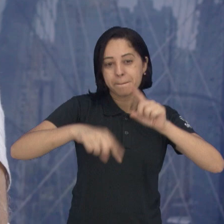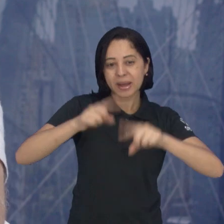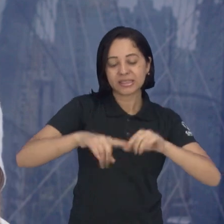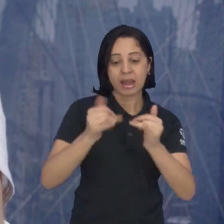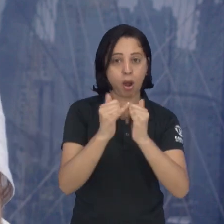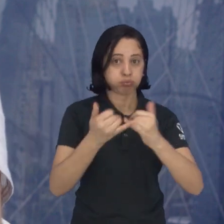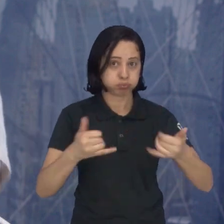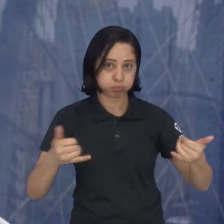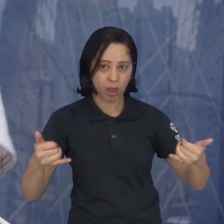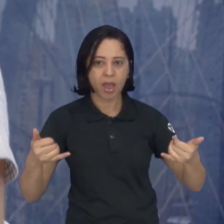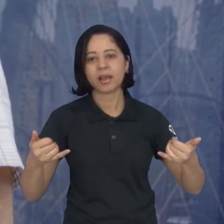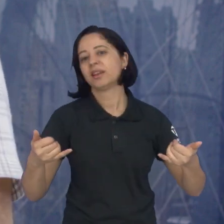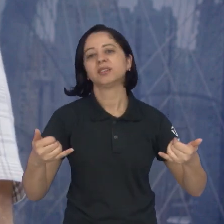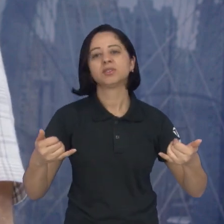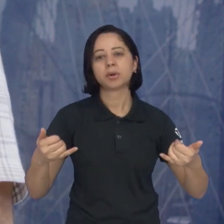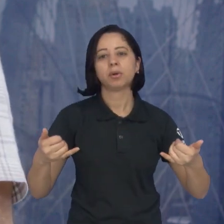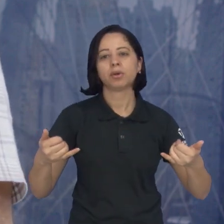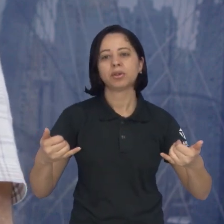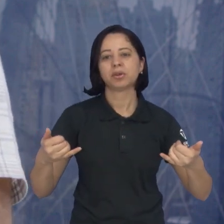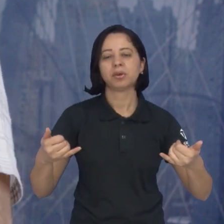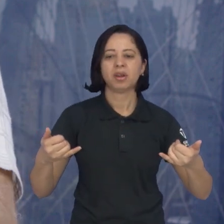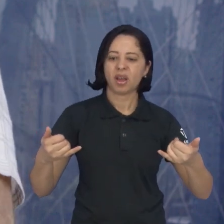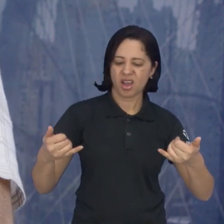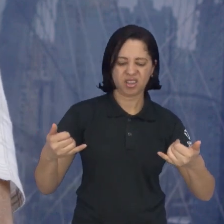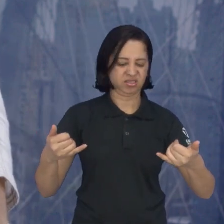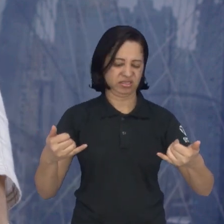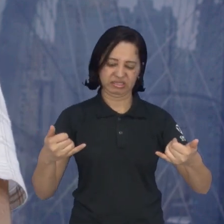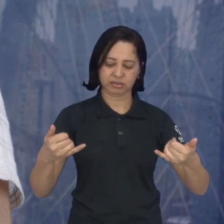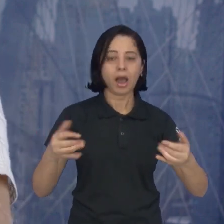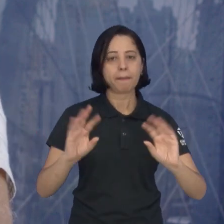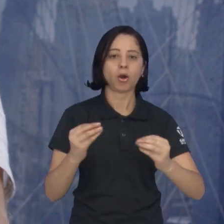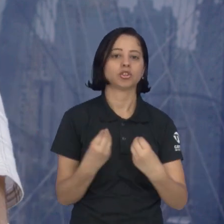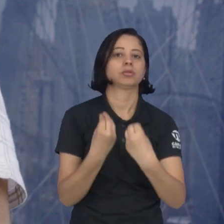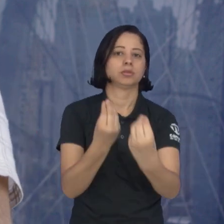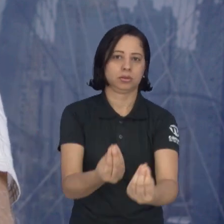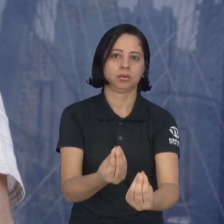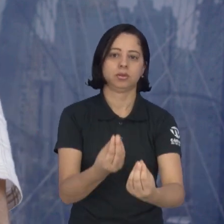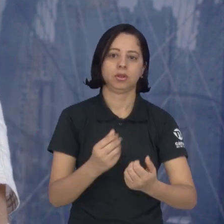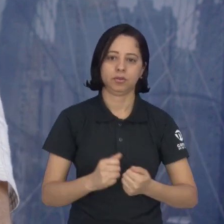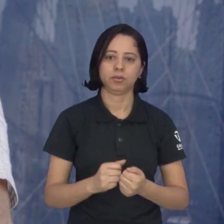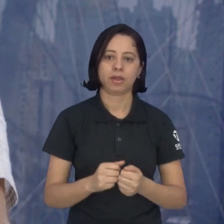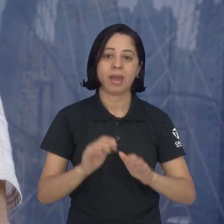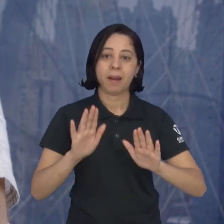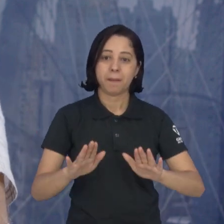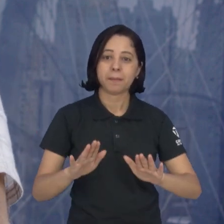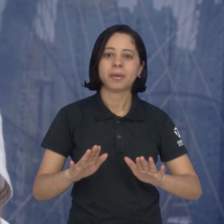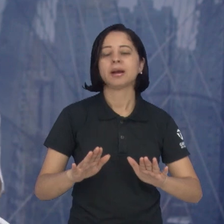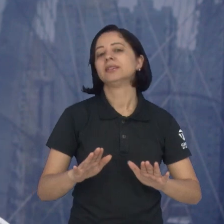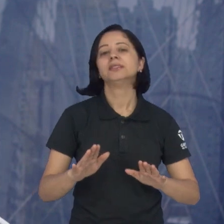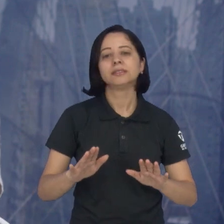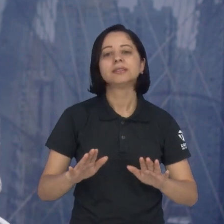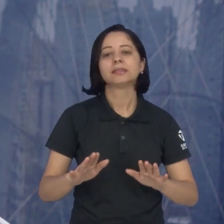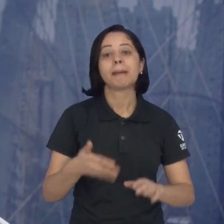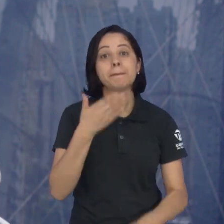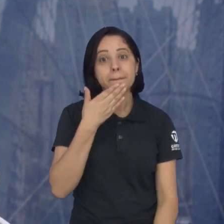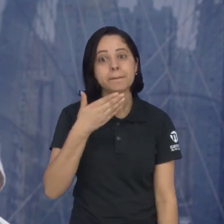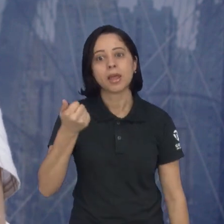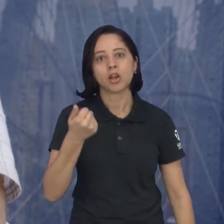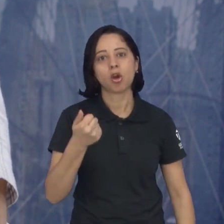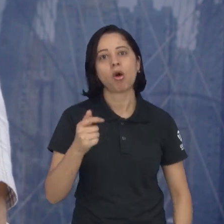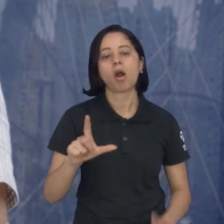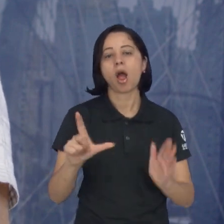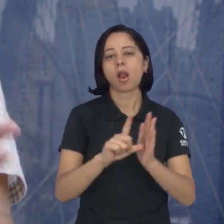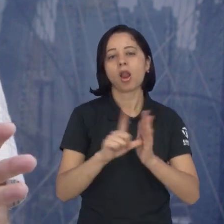problema ou se não chegarem aquela marca, vão ser devolvidos. Mas esses produtos mais difíceis, é melhor você ir na